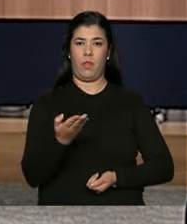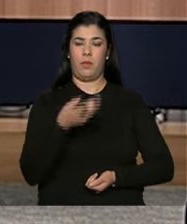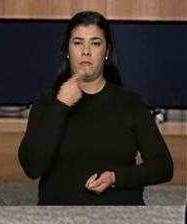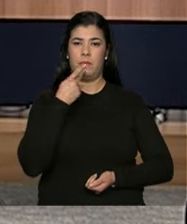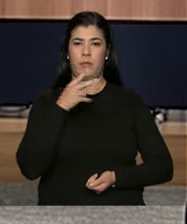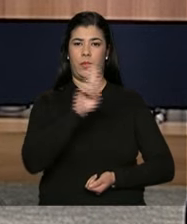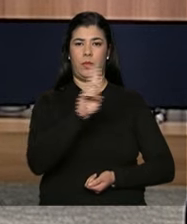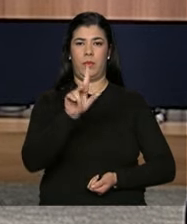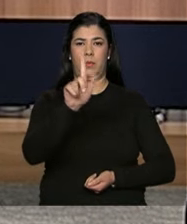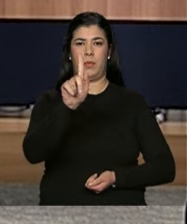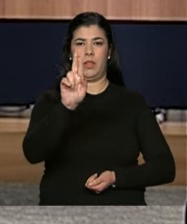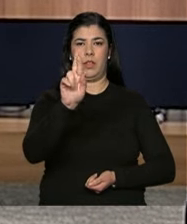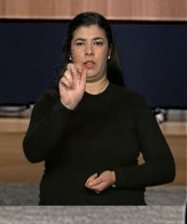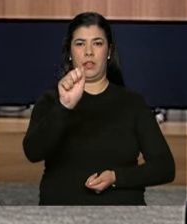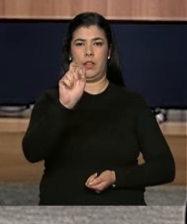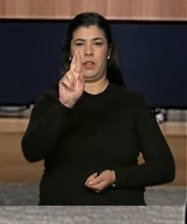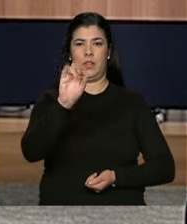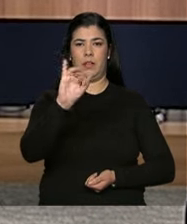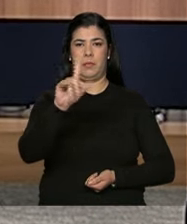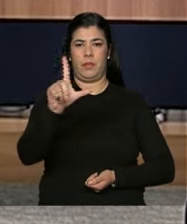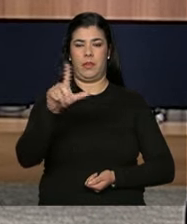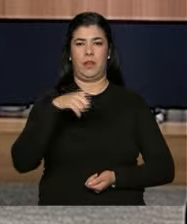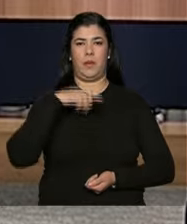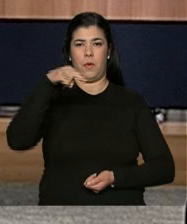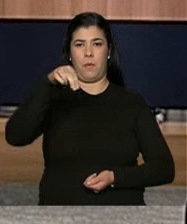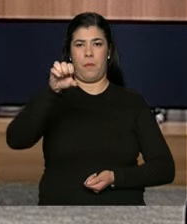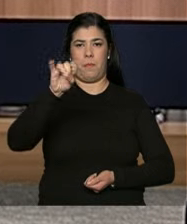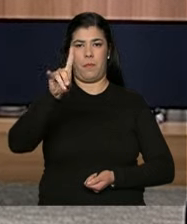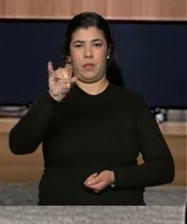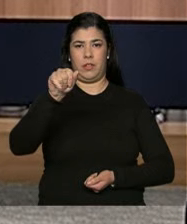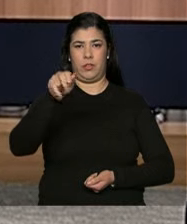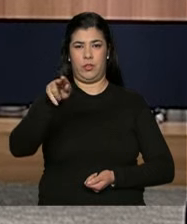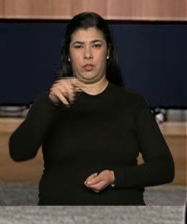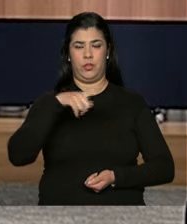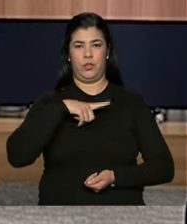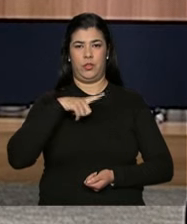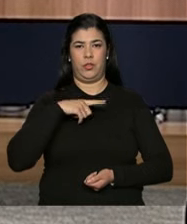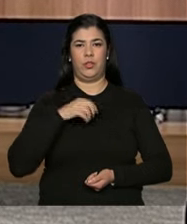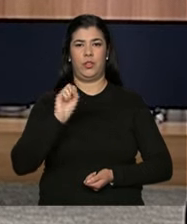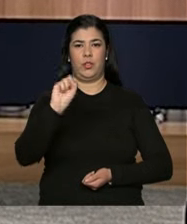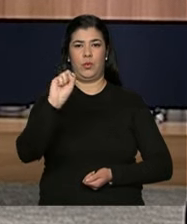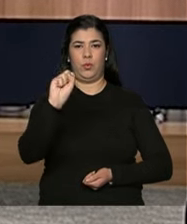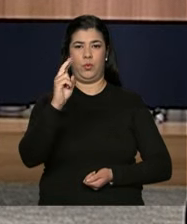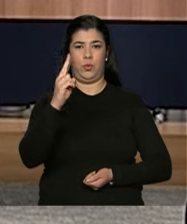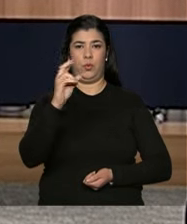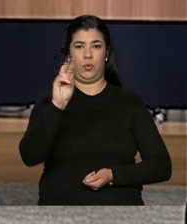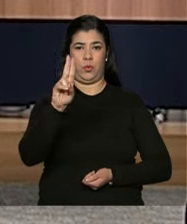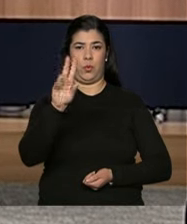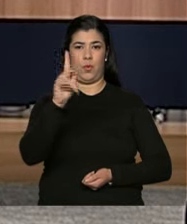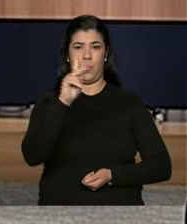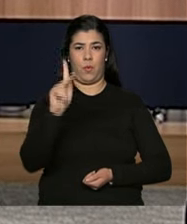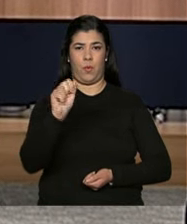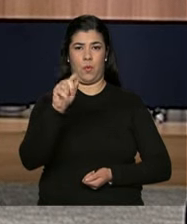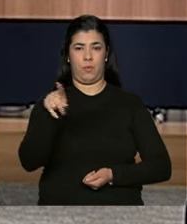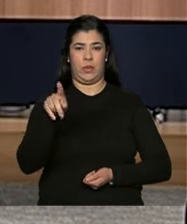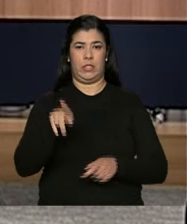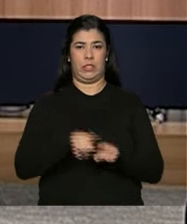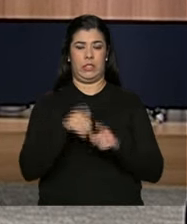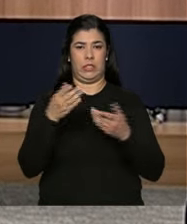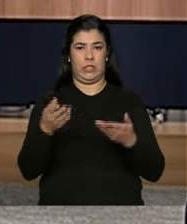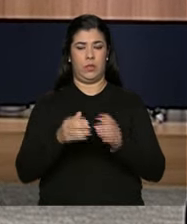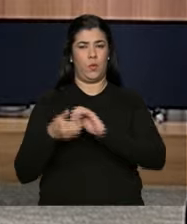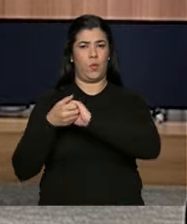Ivan, secretária do Sol da Paz, secretária Regina Angélica. Eh, cumprimentar aqui a Malova da